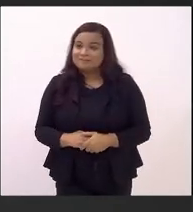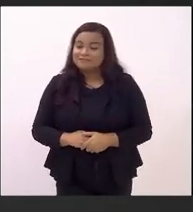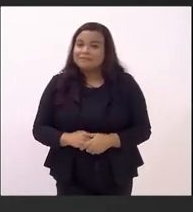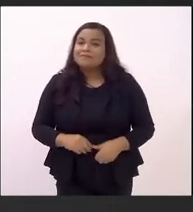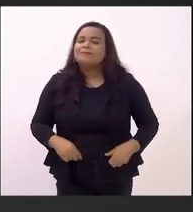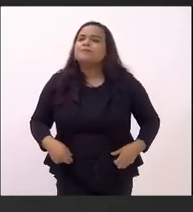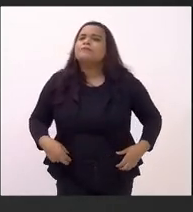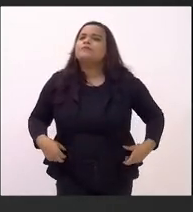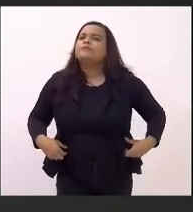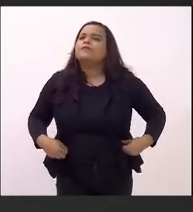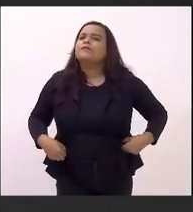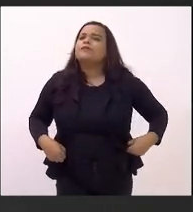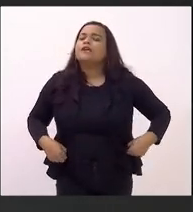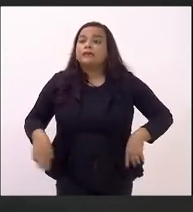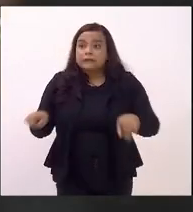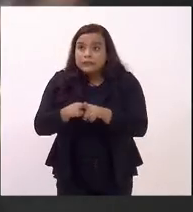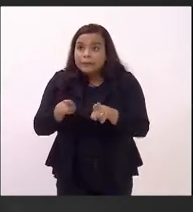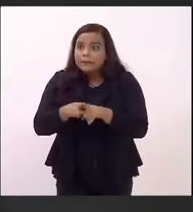E ganhei